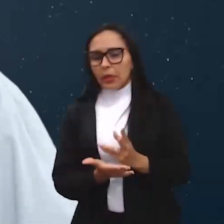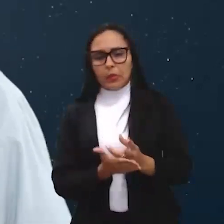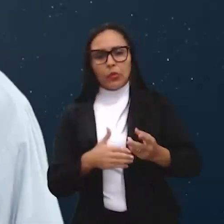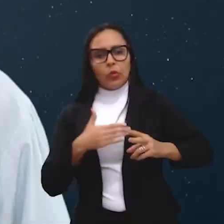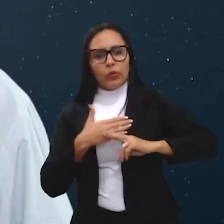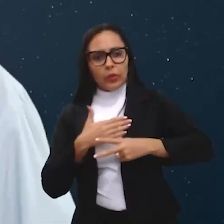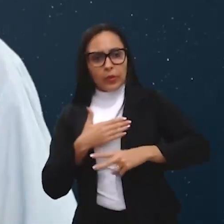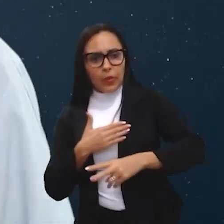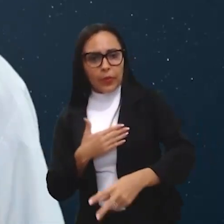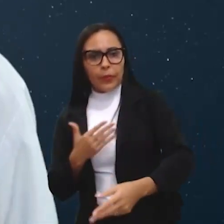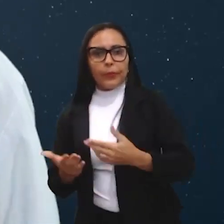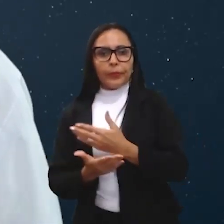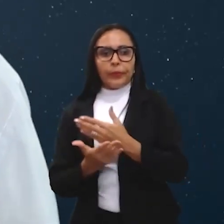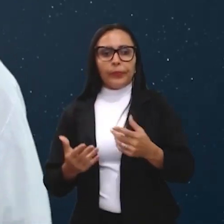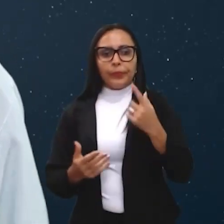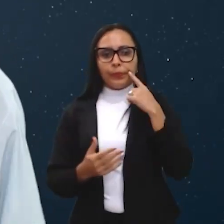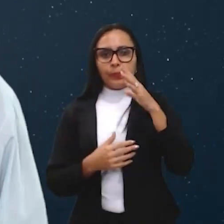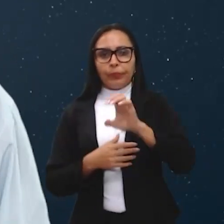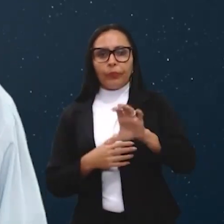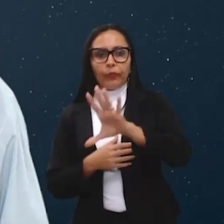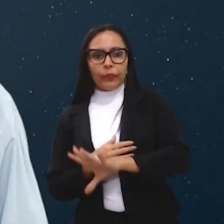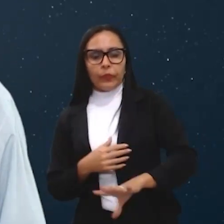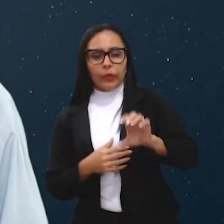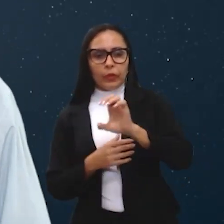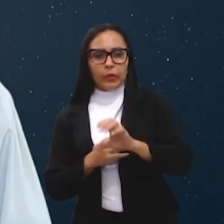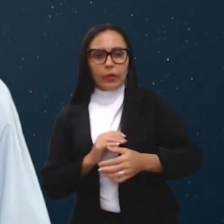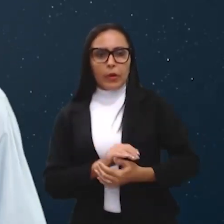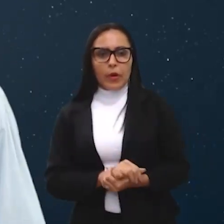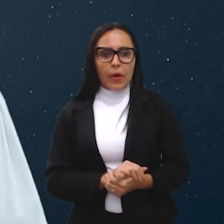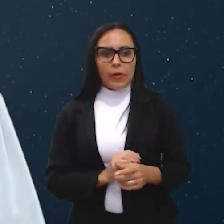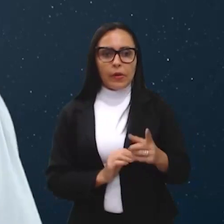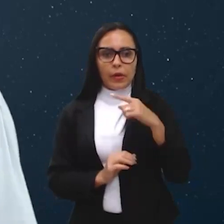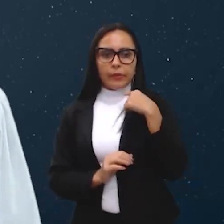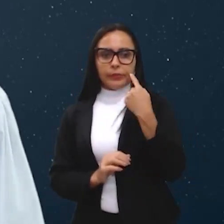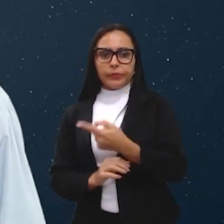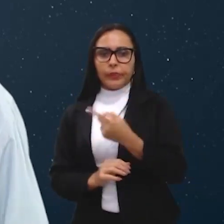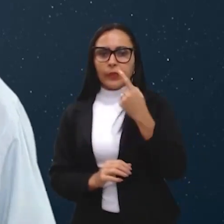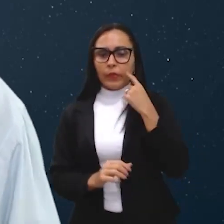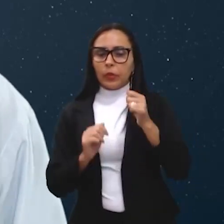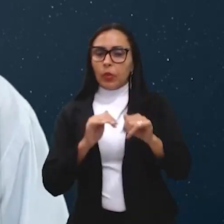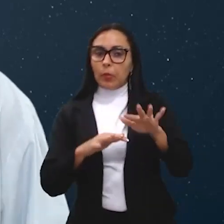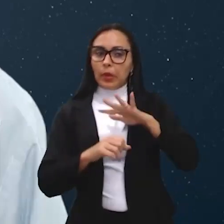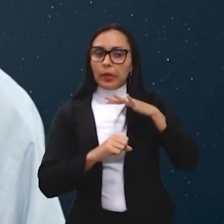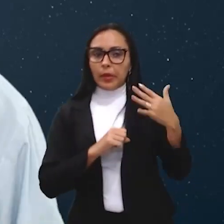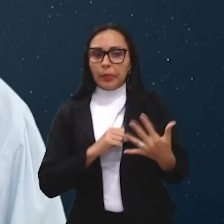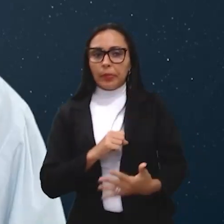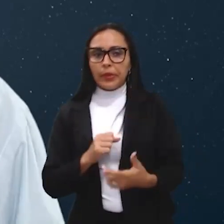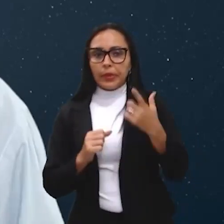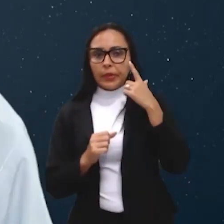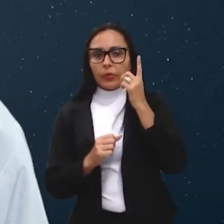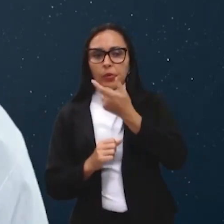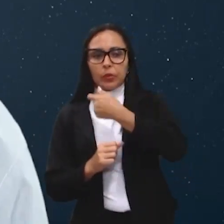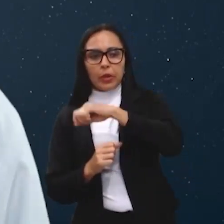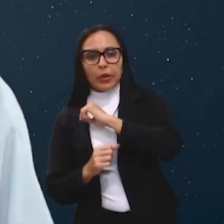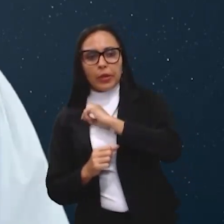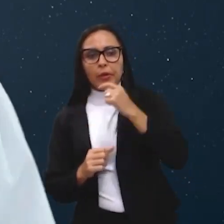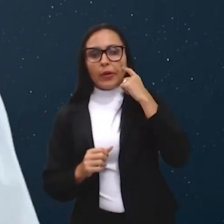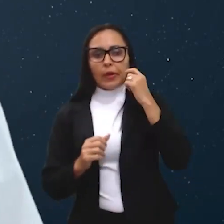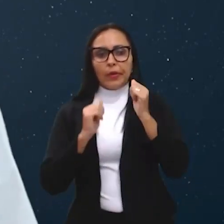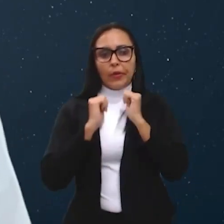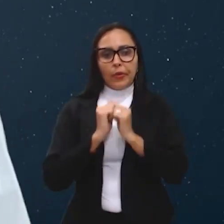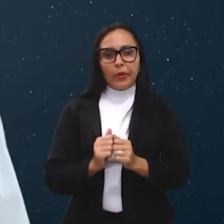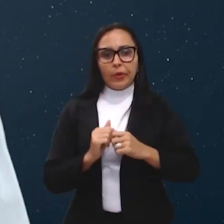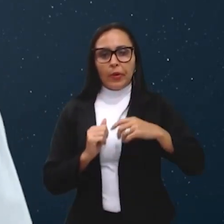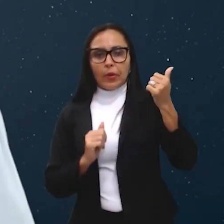problemas da Europa, como aconteceu com a Primeira Guerra Mundial. A gente também teve uma pandemia, né? A gripe espanhola, juntamente com a